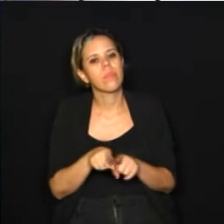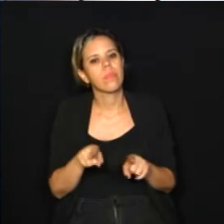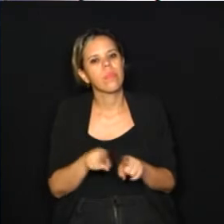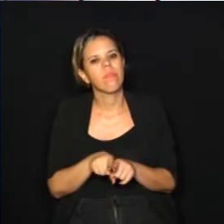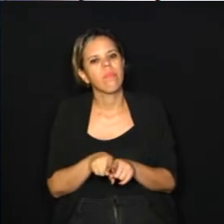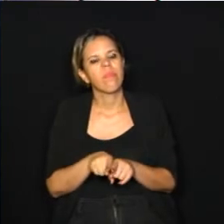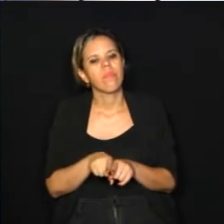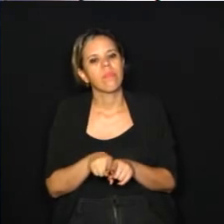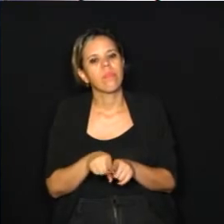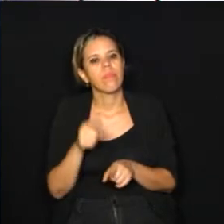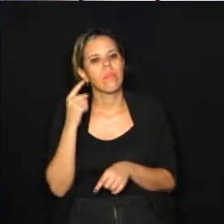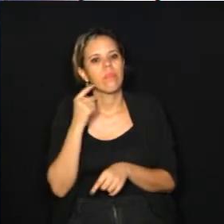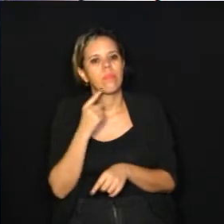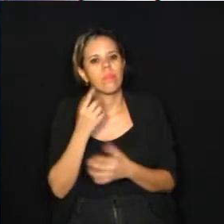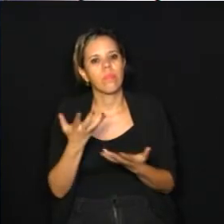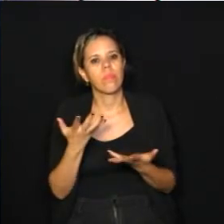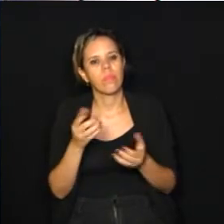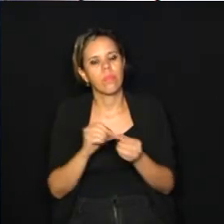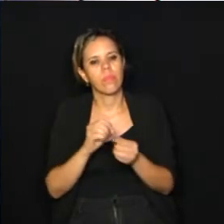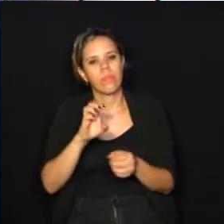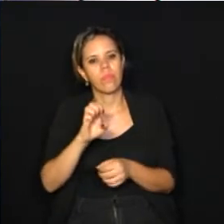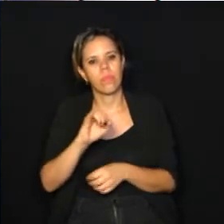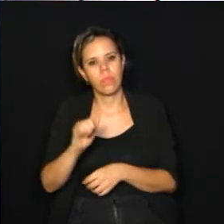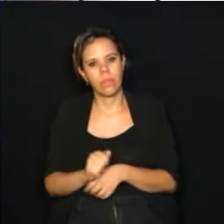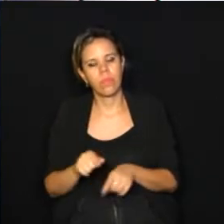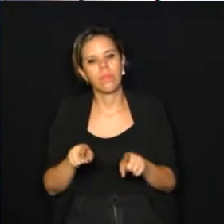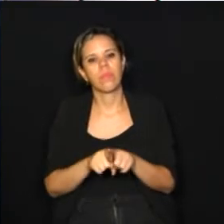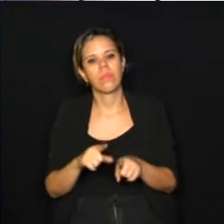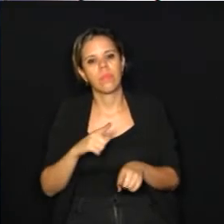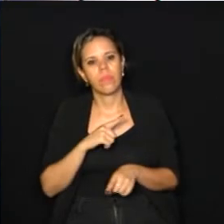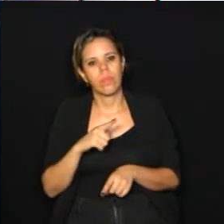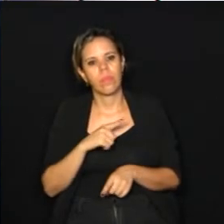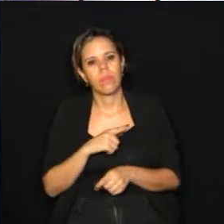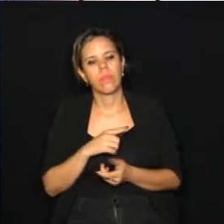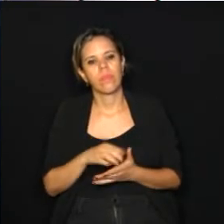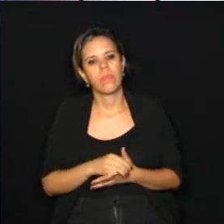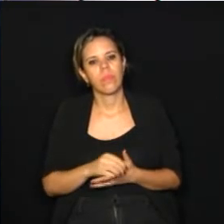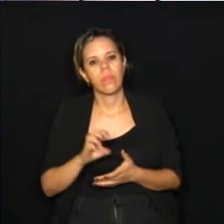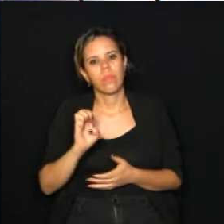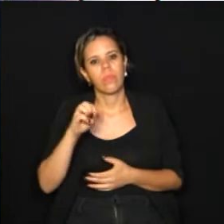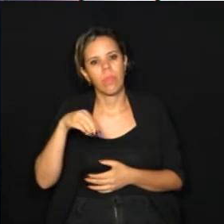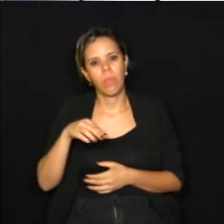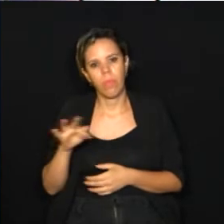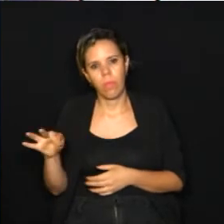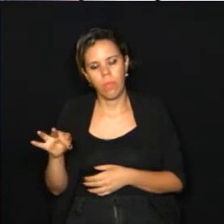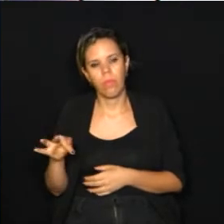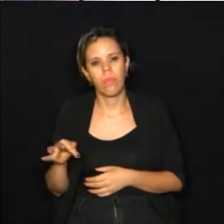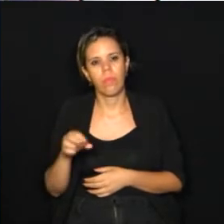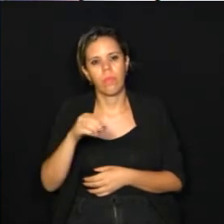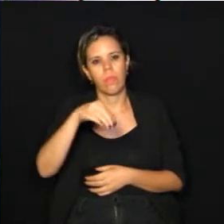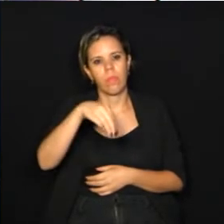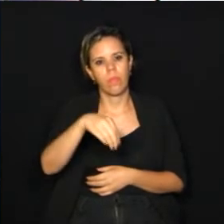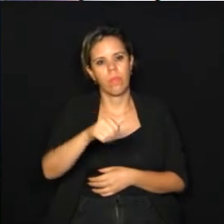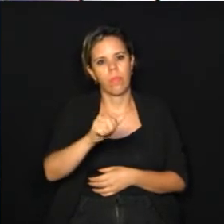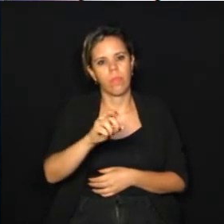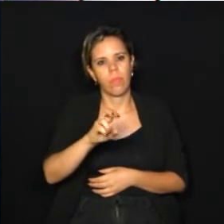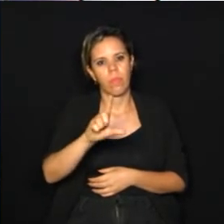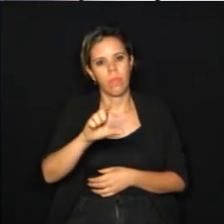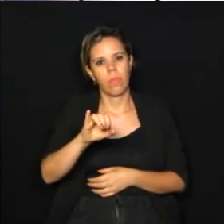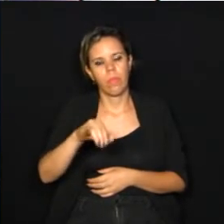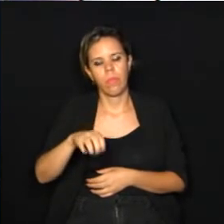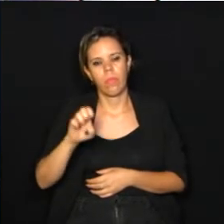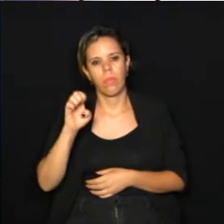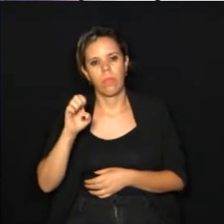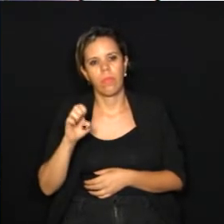para o surdo que queira fazer o EJA também, nós temos a MF Marleciene Priscila